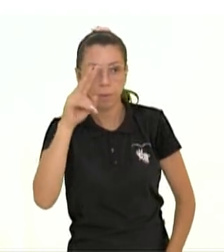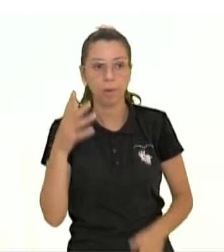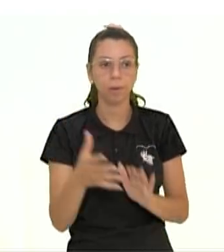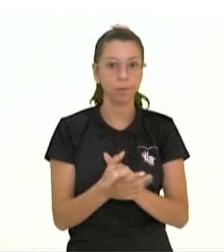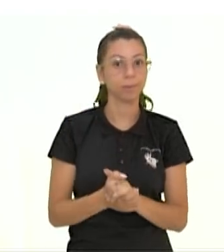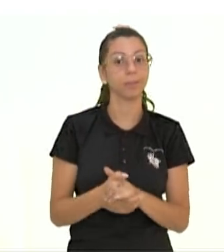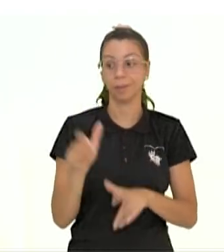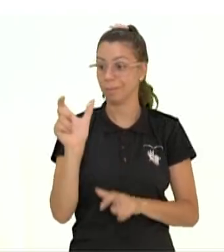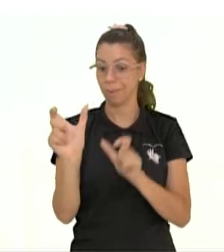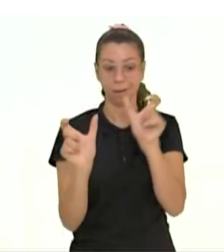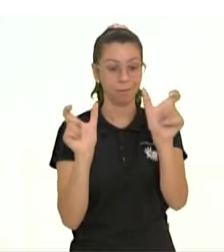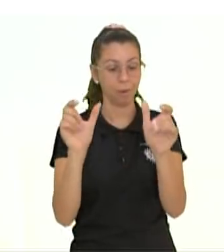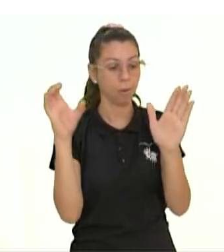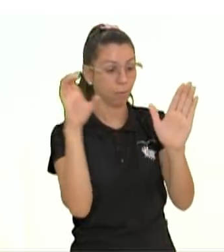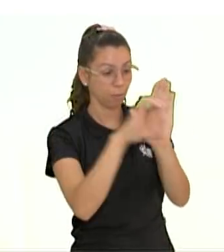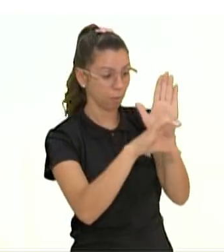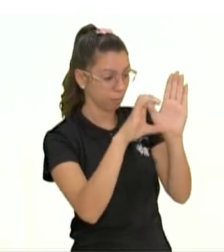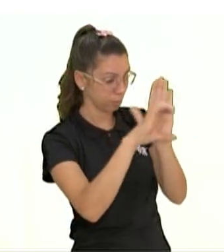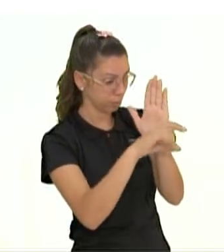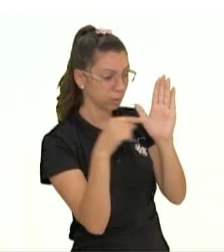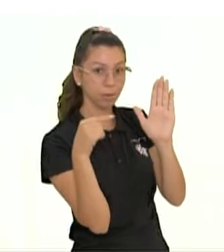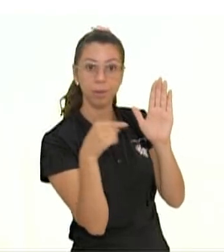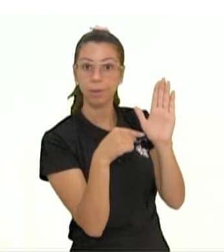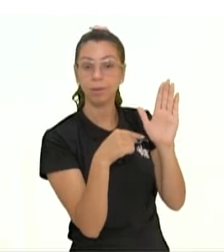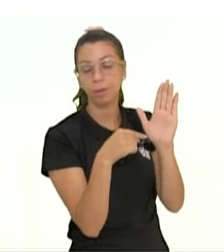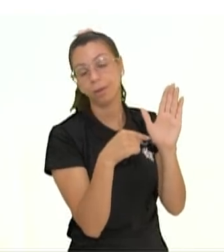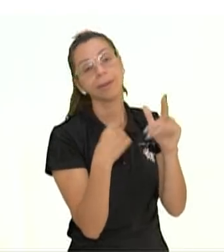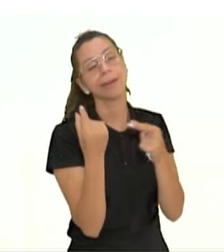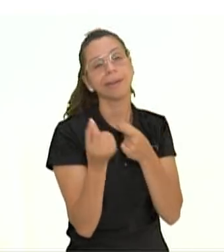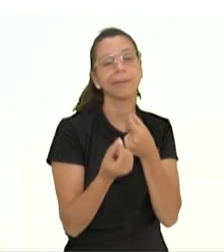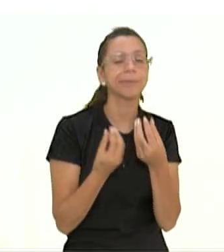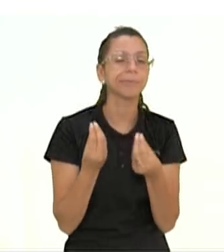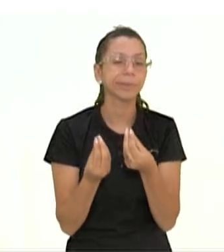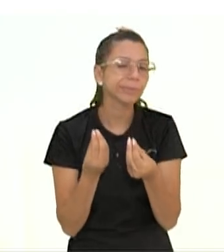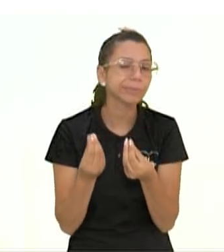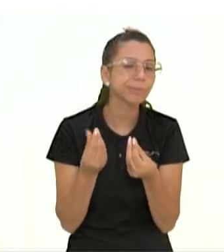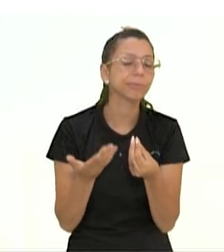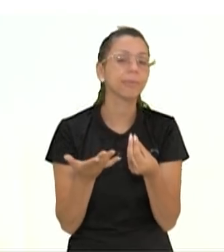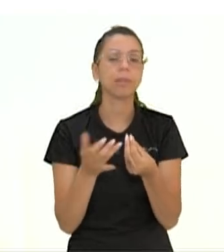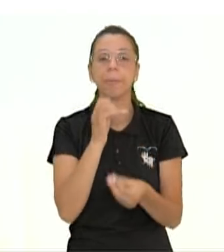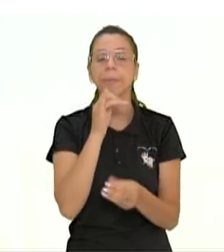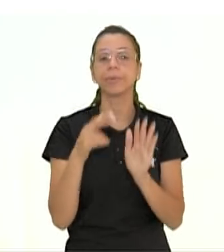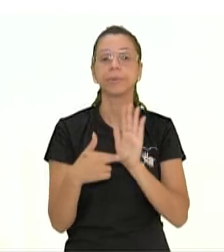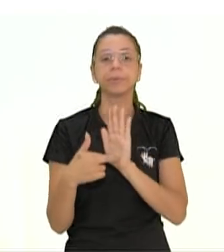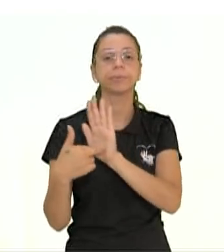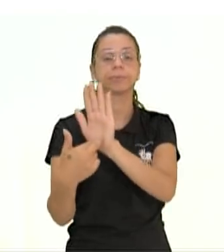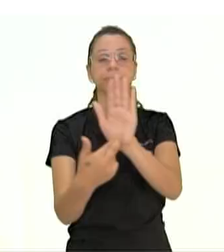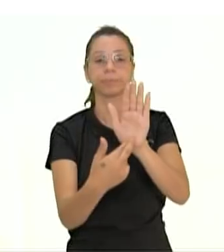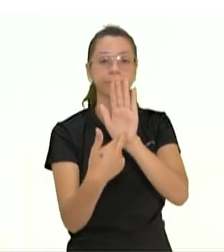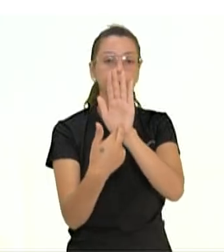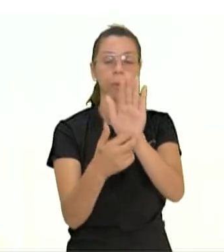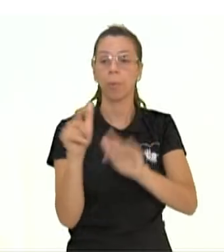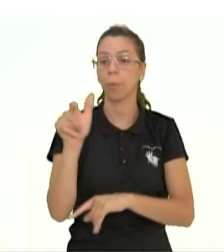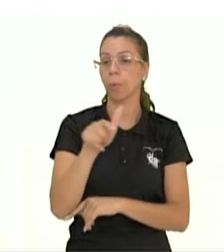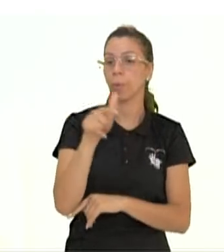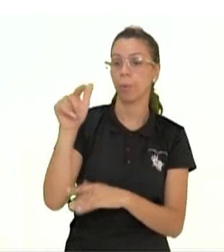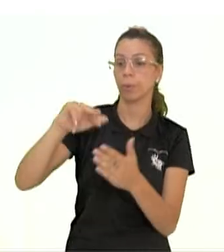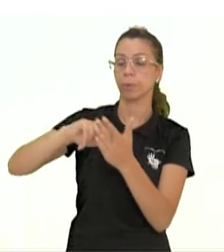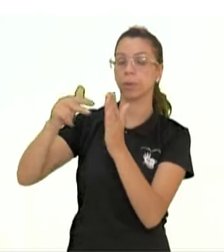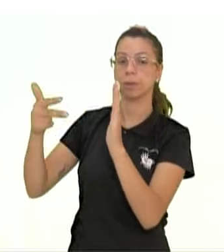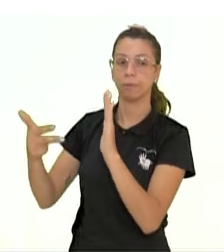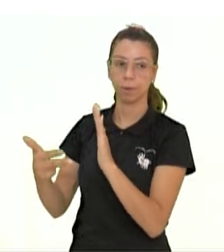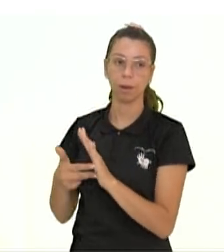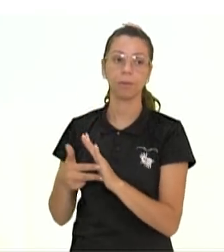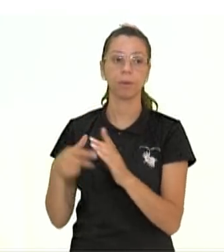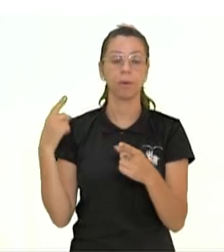palavrão. Conceitos, a ideia de uma coisa que representa um outro